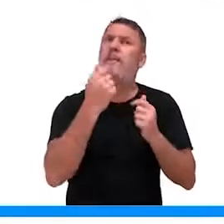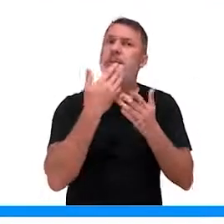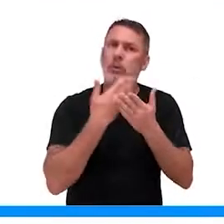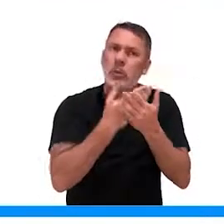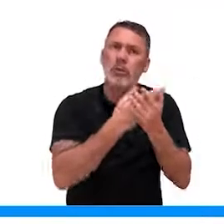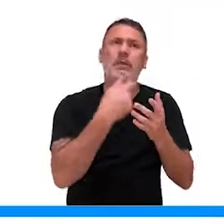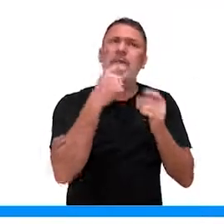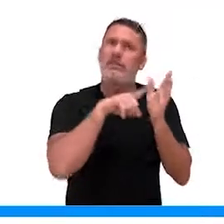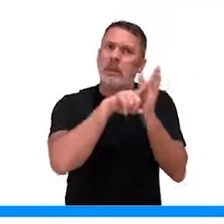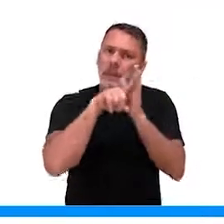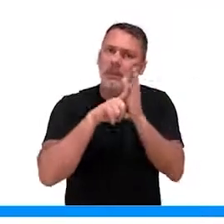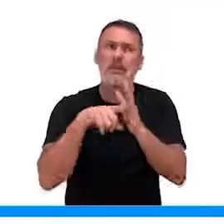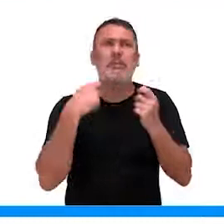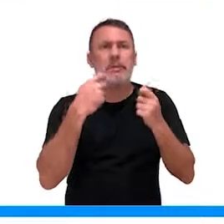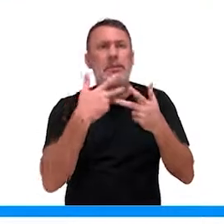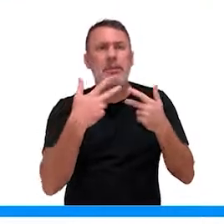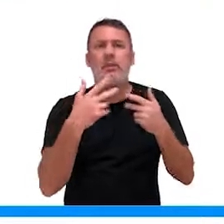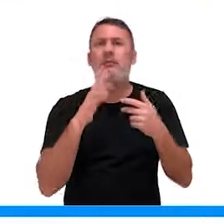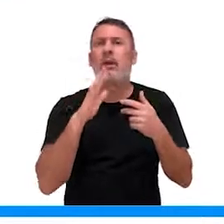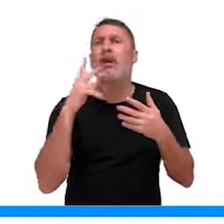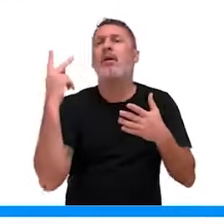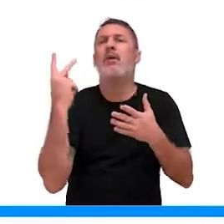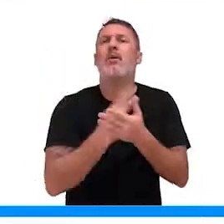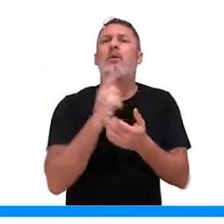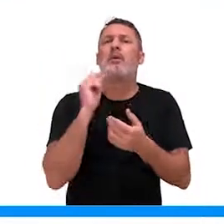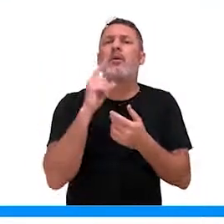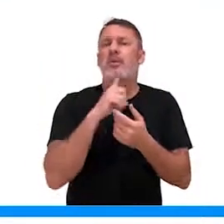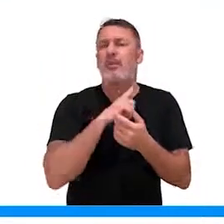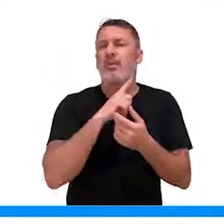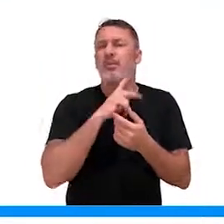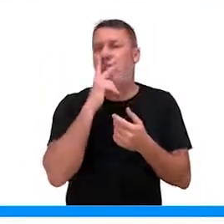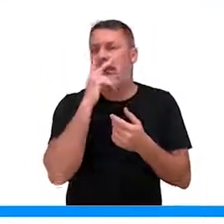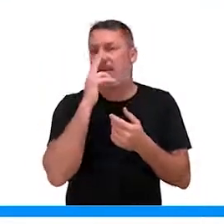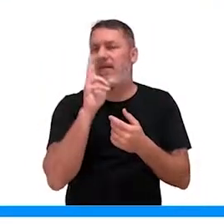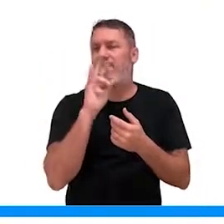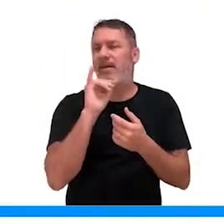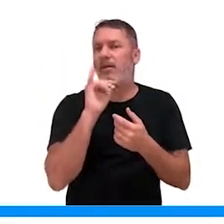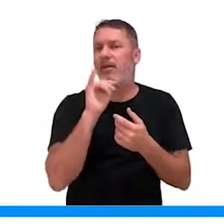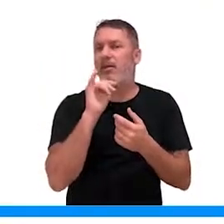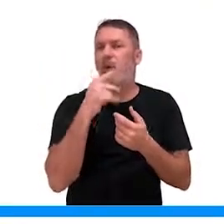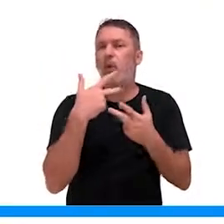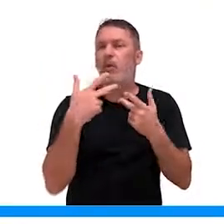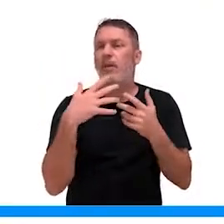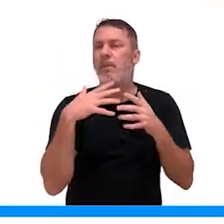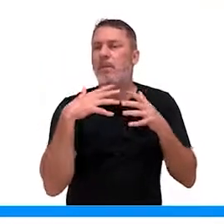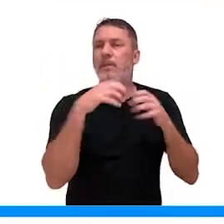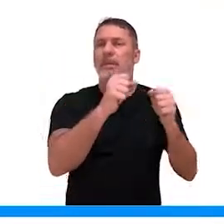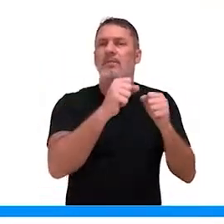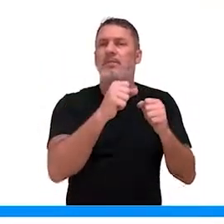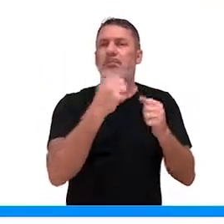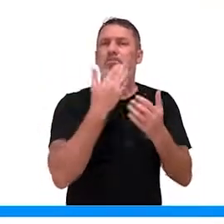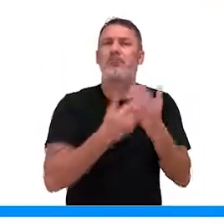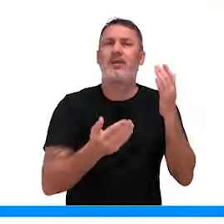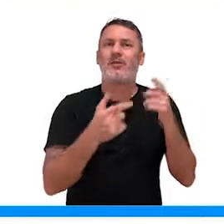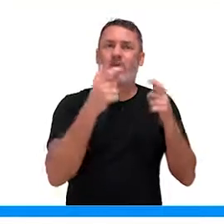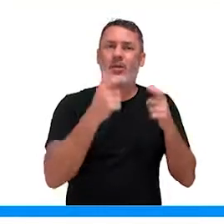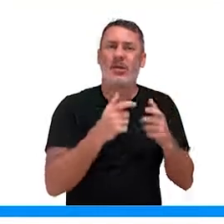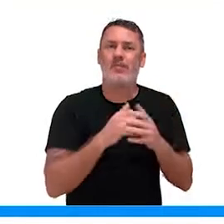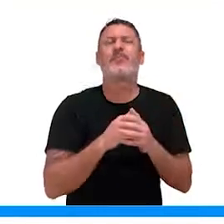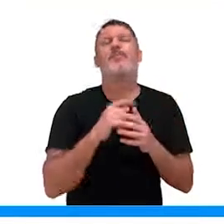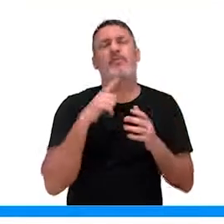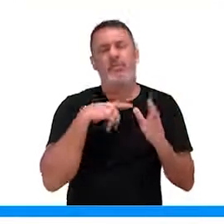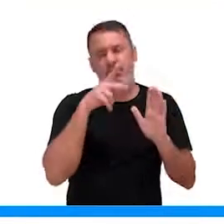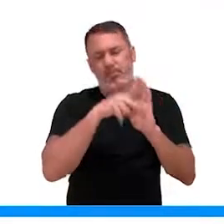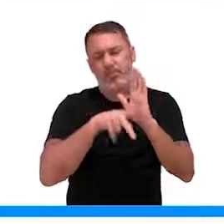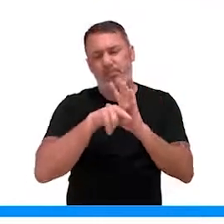estudado, outros poderiam manifestar e consolidar ali os seus objetivos e os seus interesses. Então, nós temos muitos